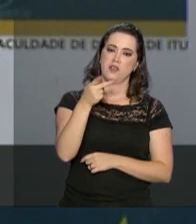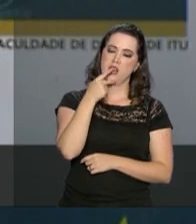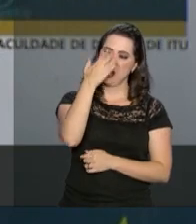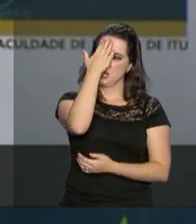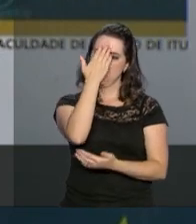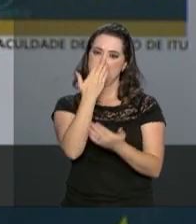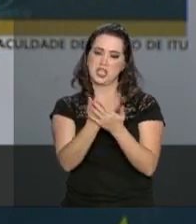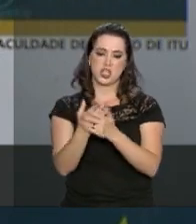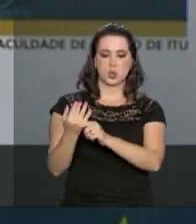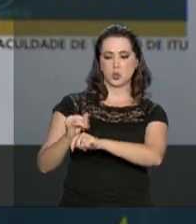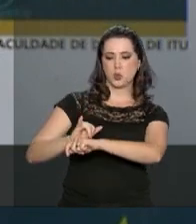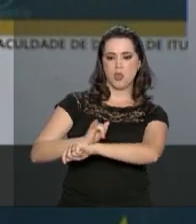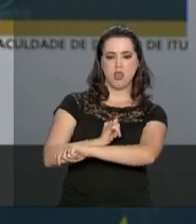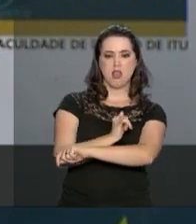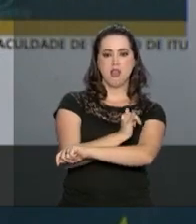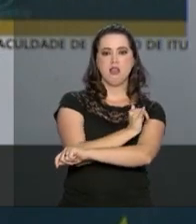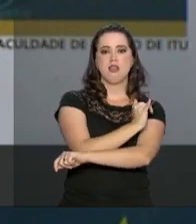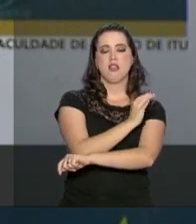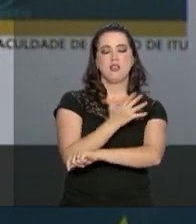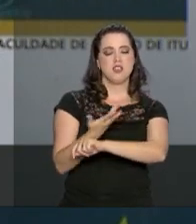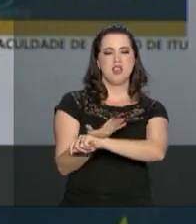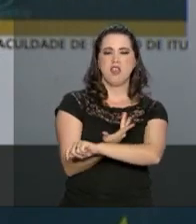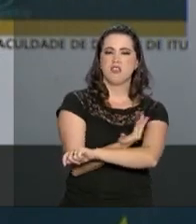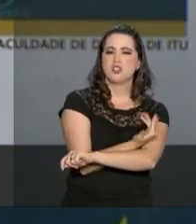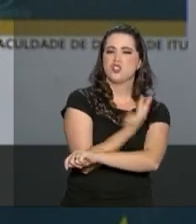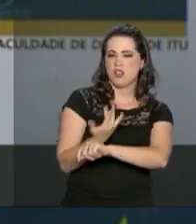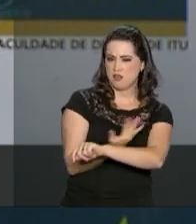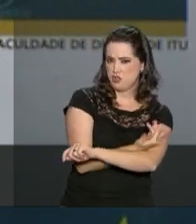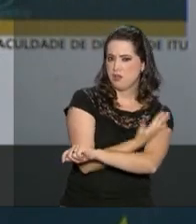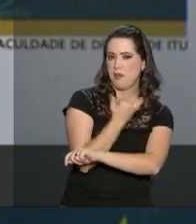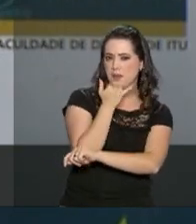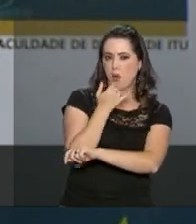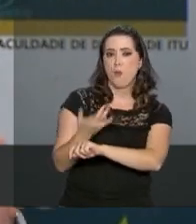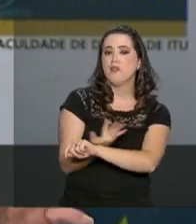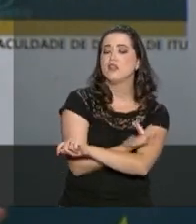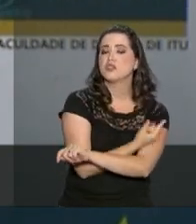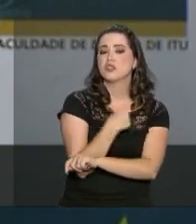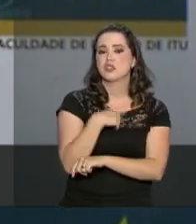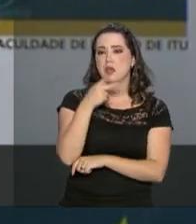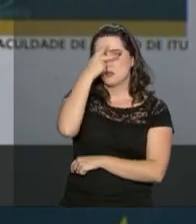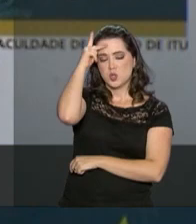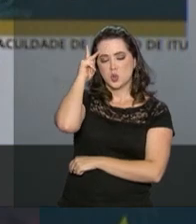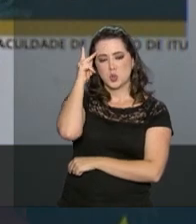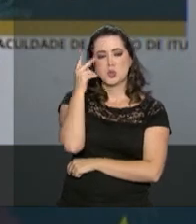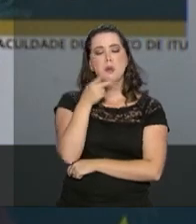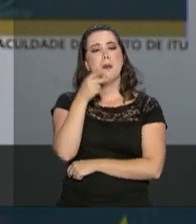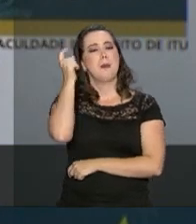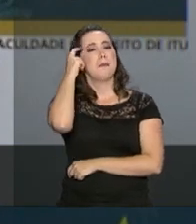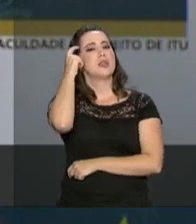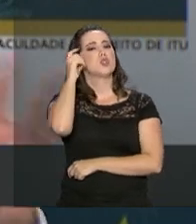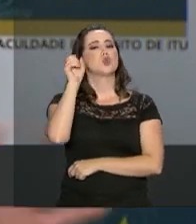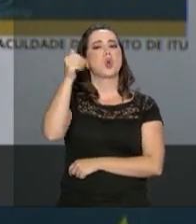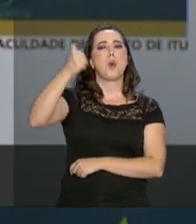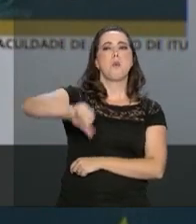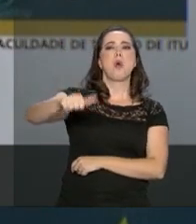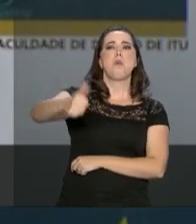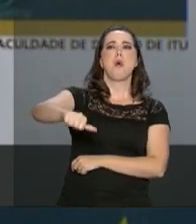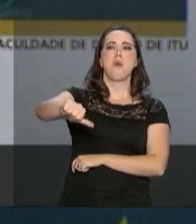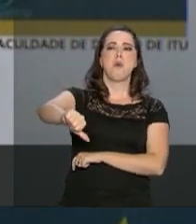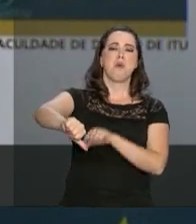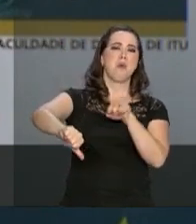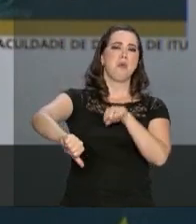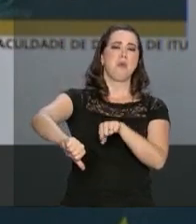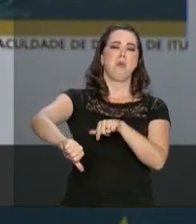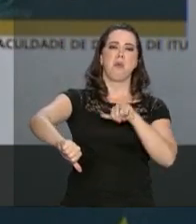acredito muito em energia, mas quando as pessoas pensam muito negativamente, no nosso caminho as coisas se negativizam.